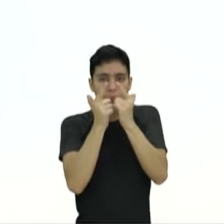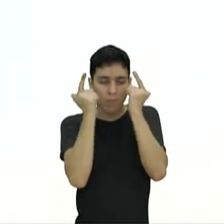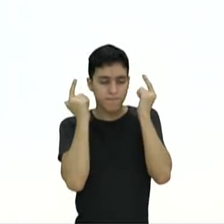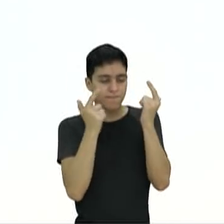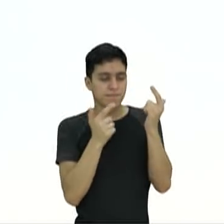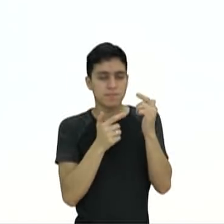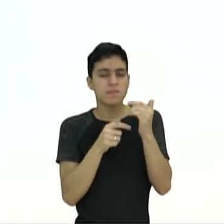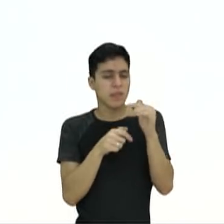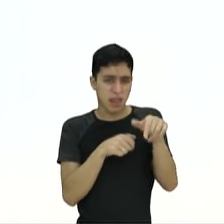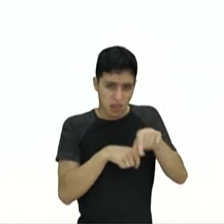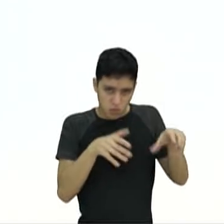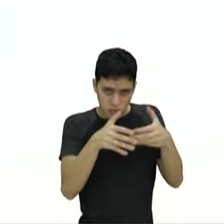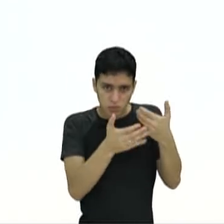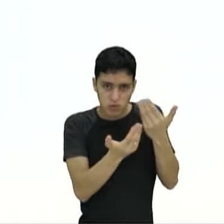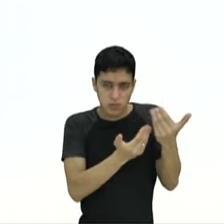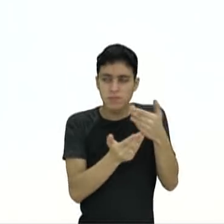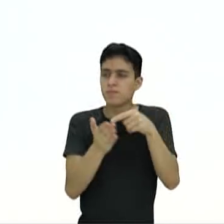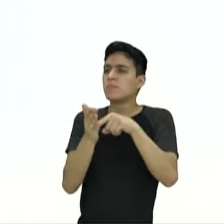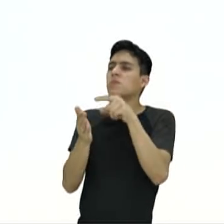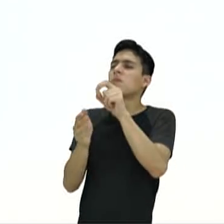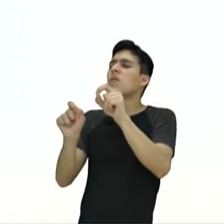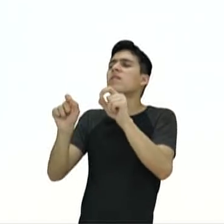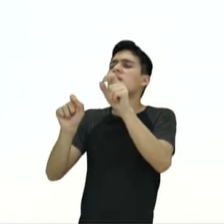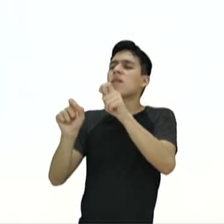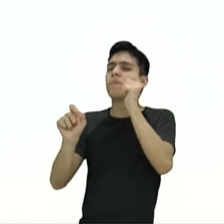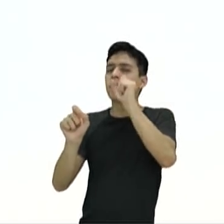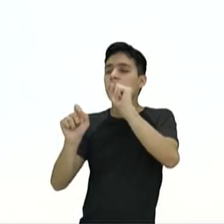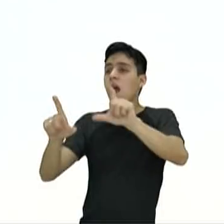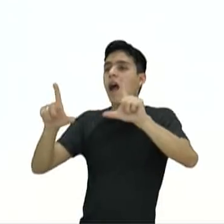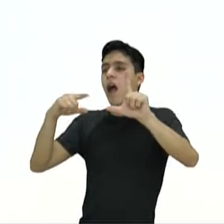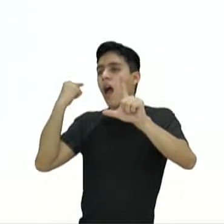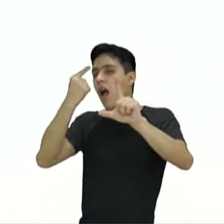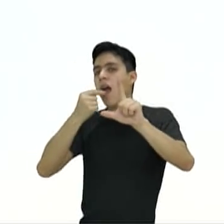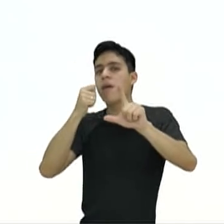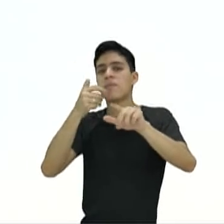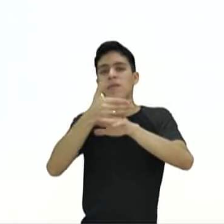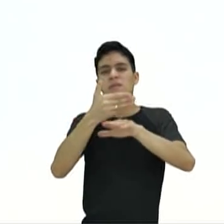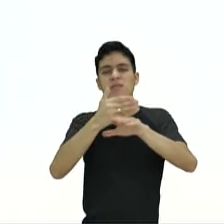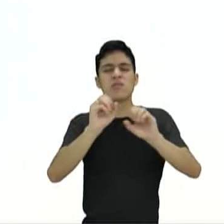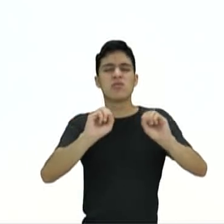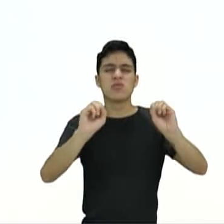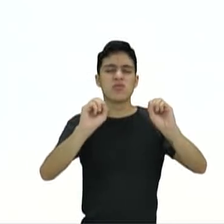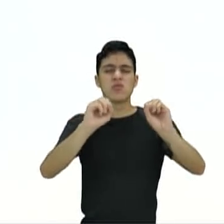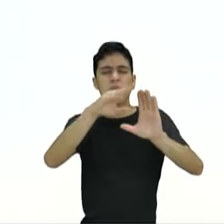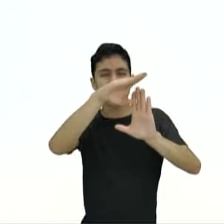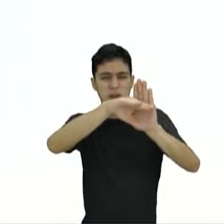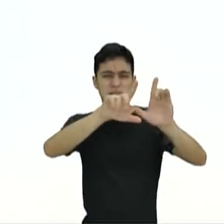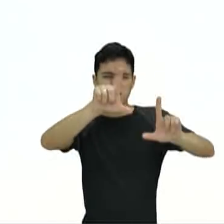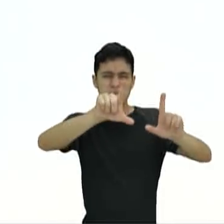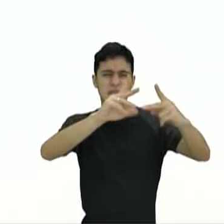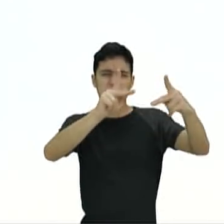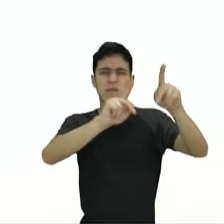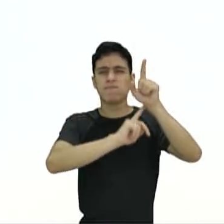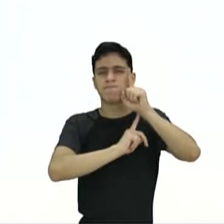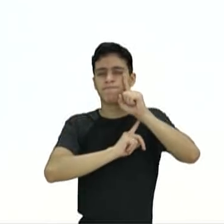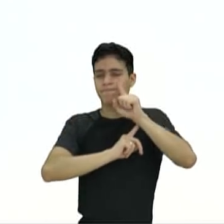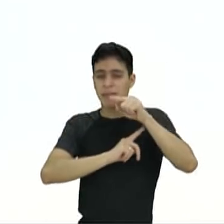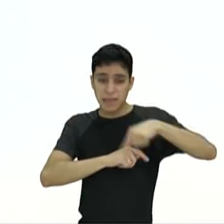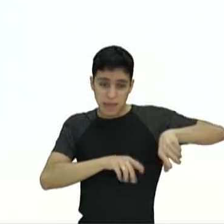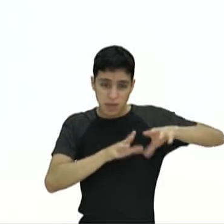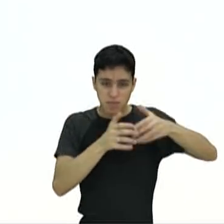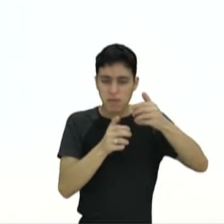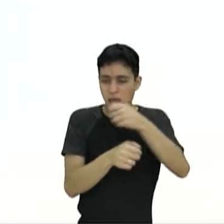da mãe, que é participante de um reality show nos Estados Unidos, e estão tentando tirar suas próprias conclusões pelos